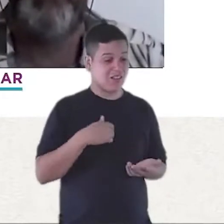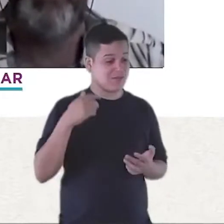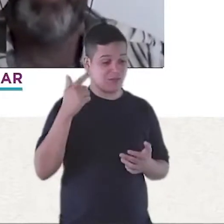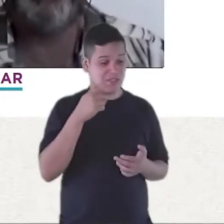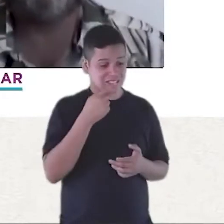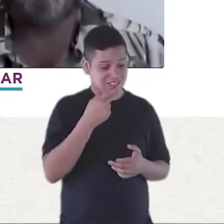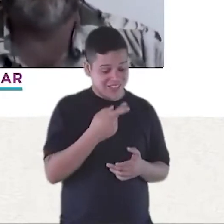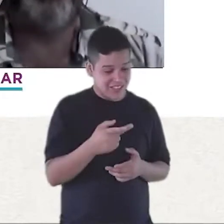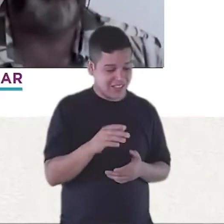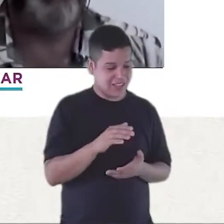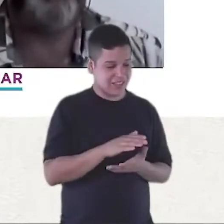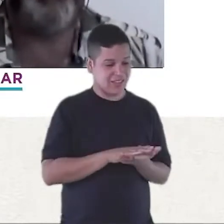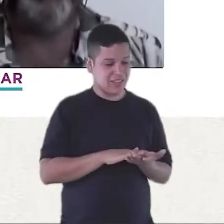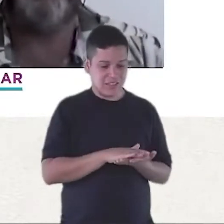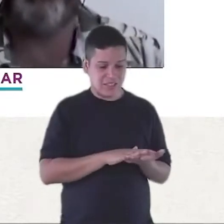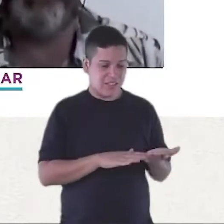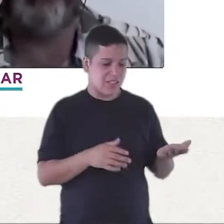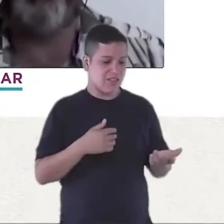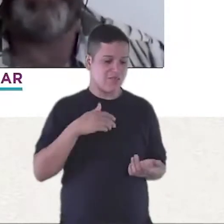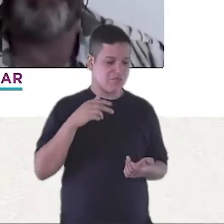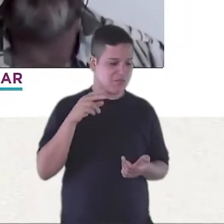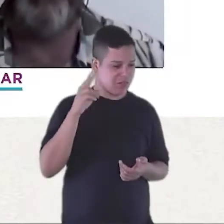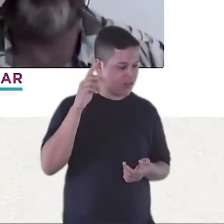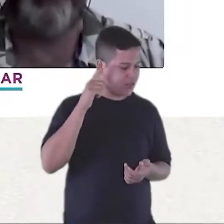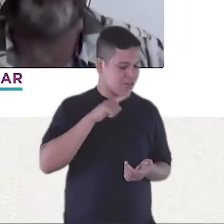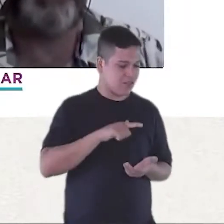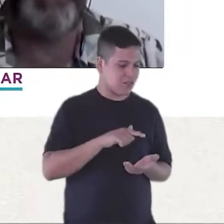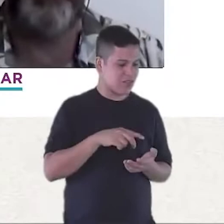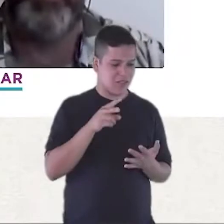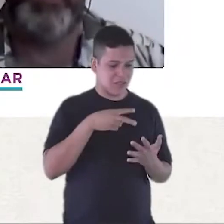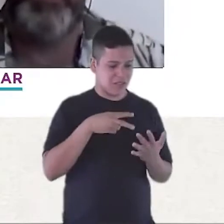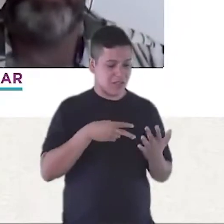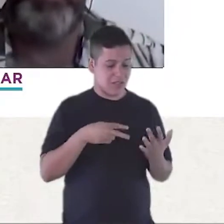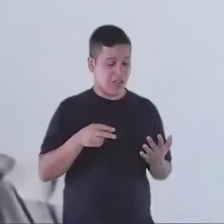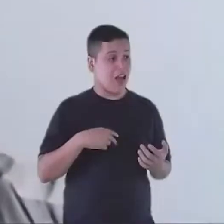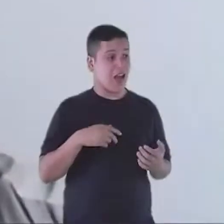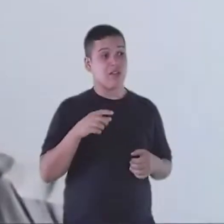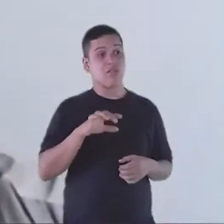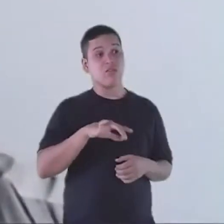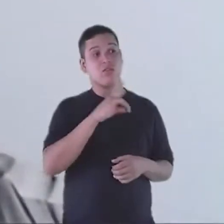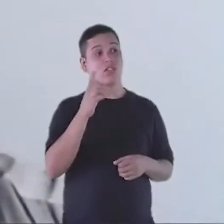mínimo. Aí eu surjo e acerto todas as palavras do ditado.